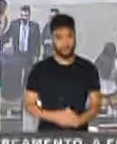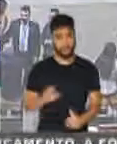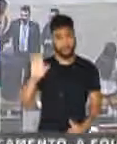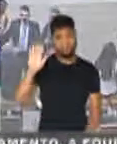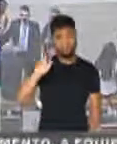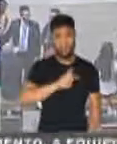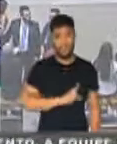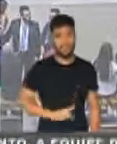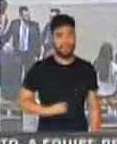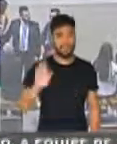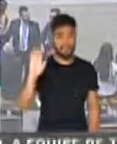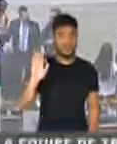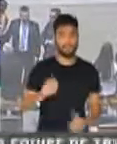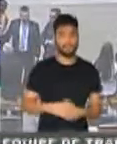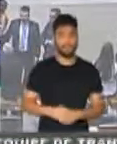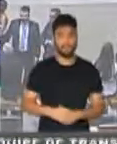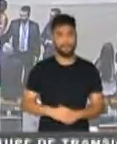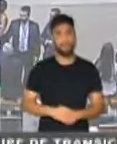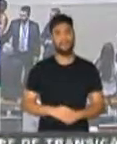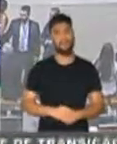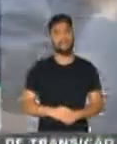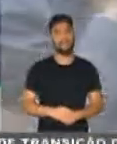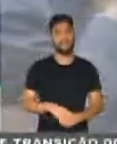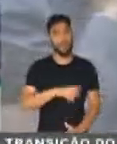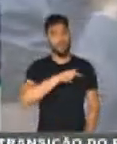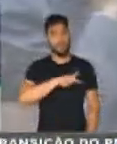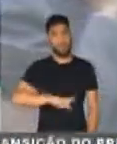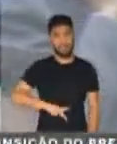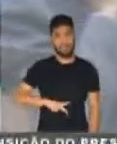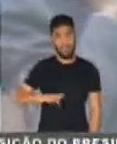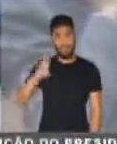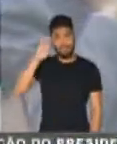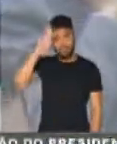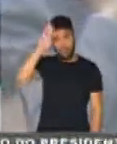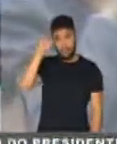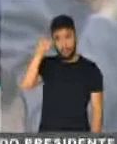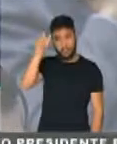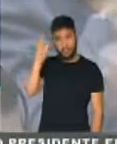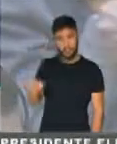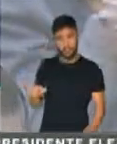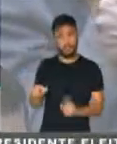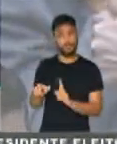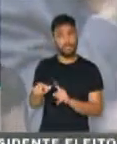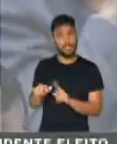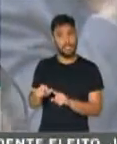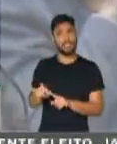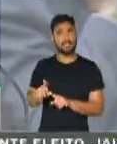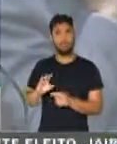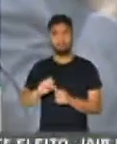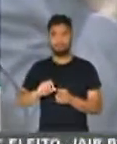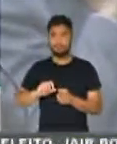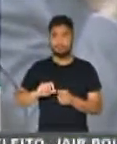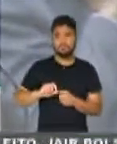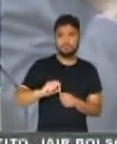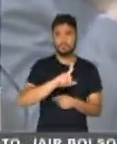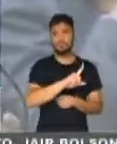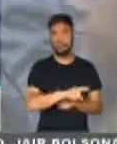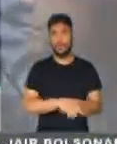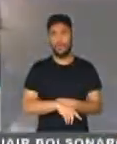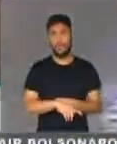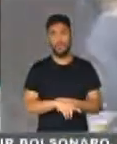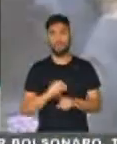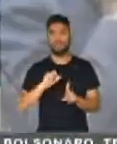Senhor presidente, o presidente eleito Bolsonaro está expulsando